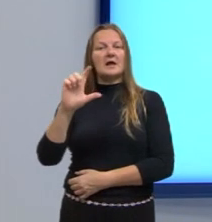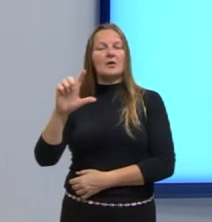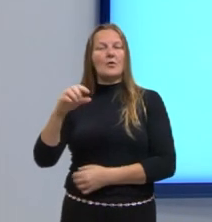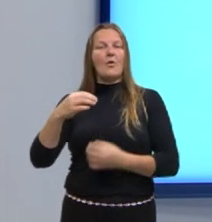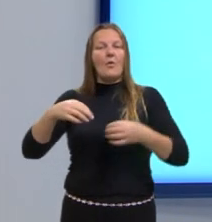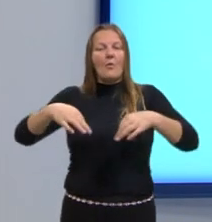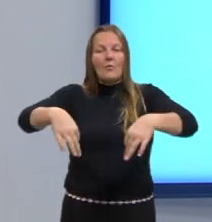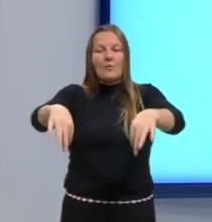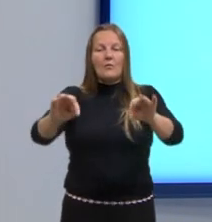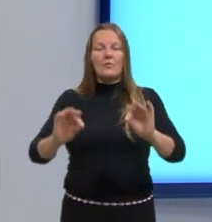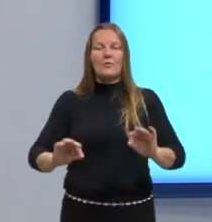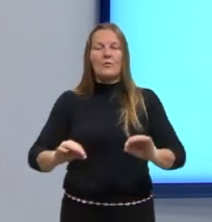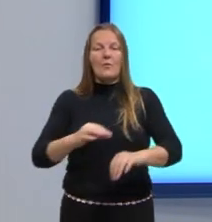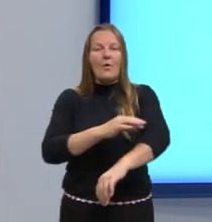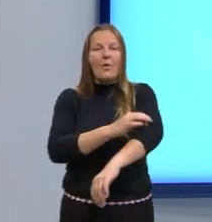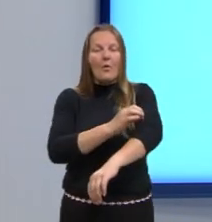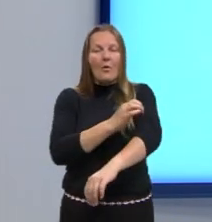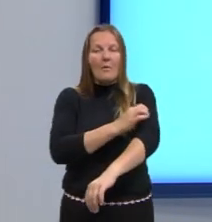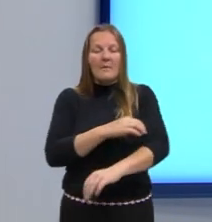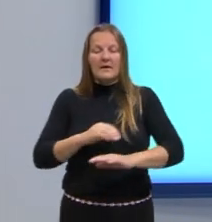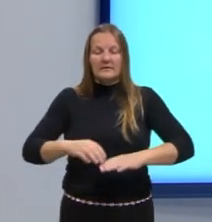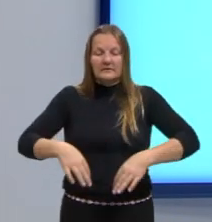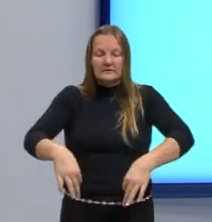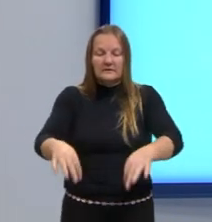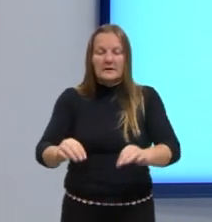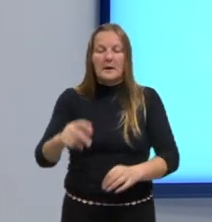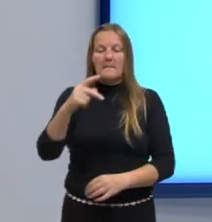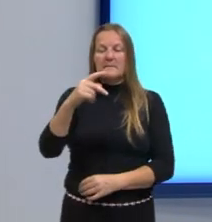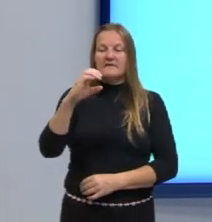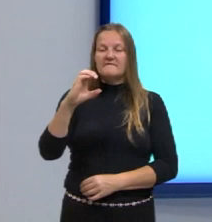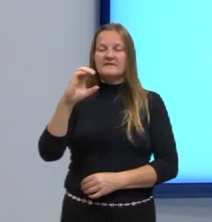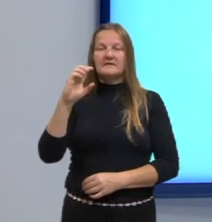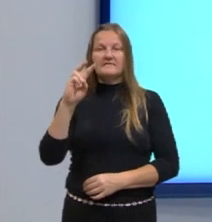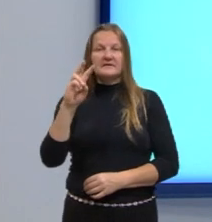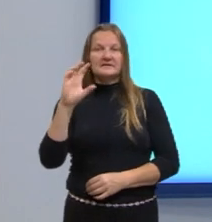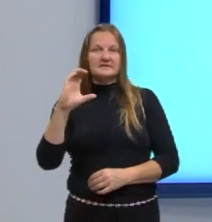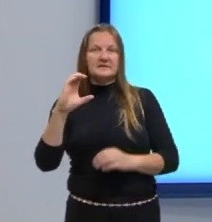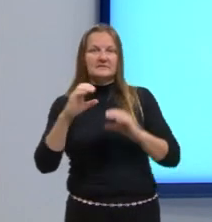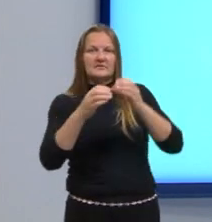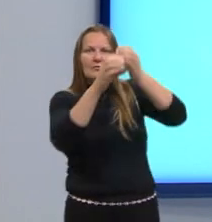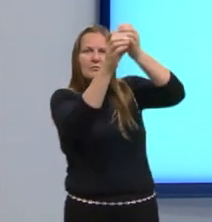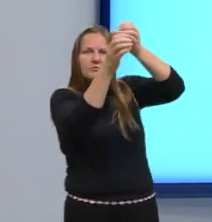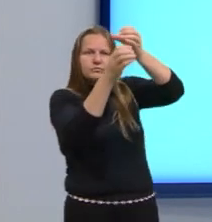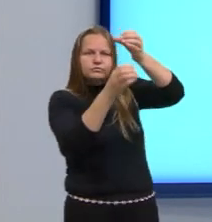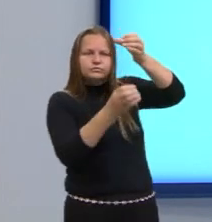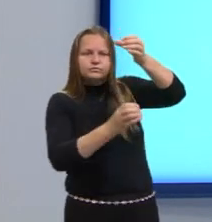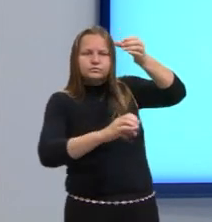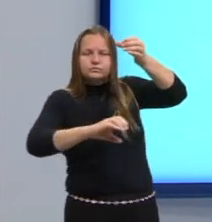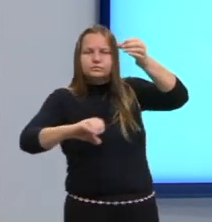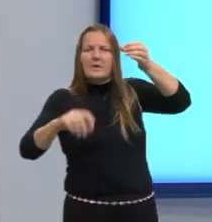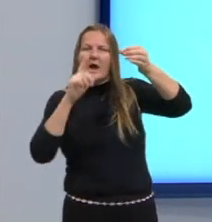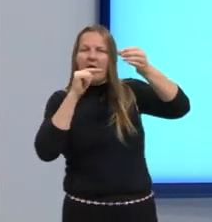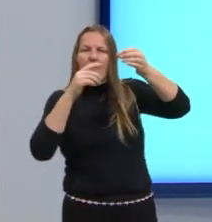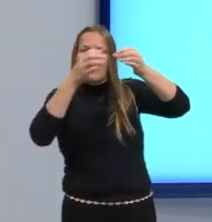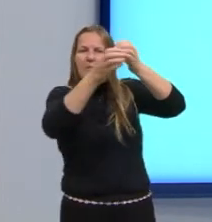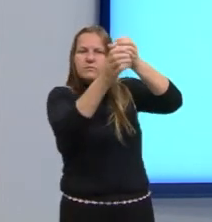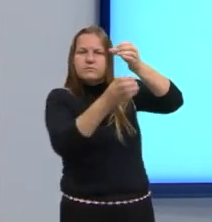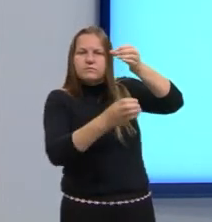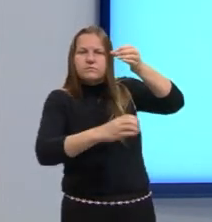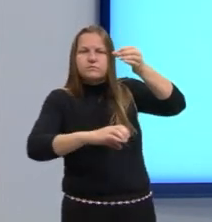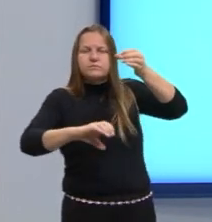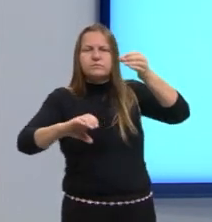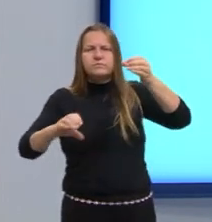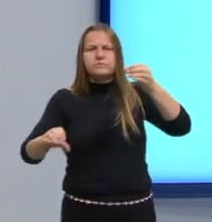roupa carpetes O PVC nas tubulações né As populações hoje todas são de PVC que tem essa característica